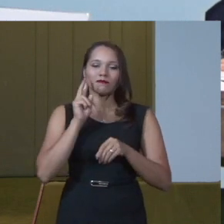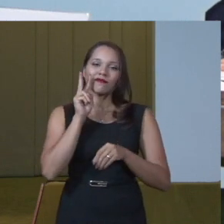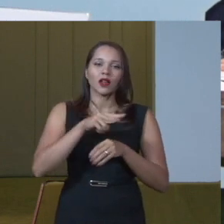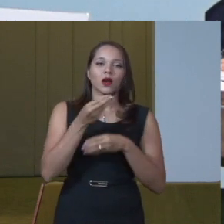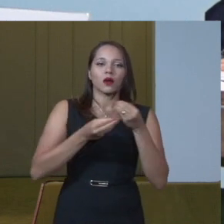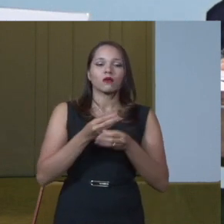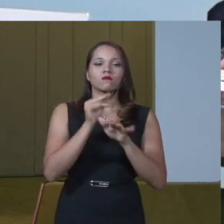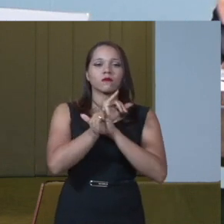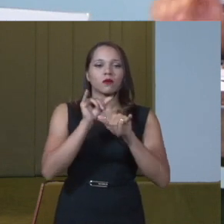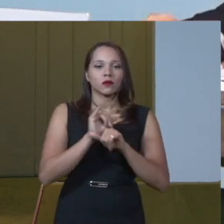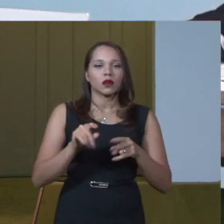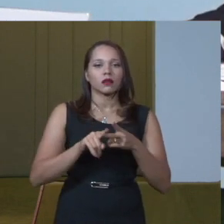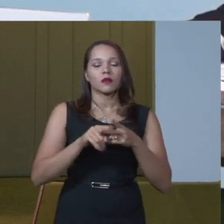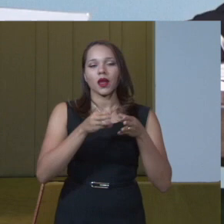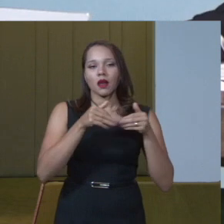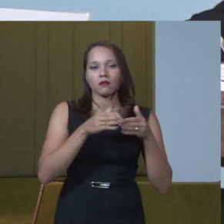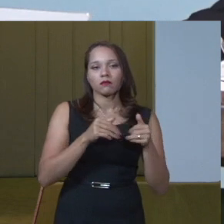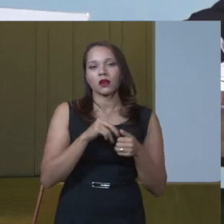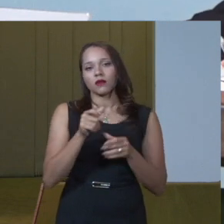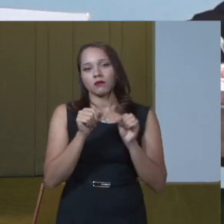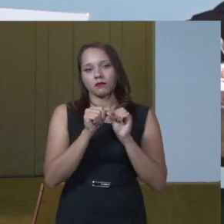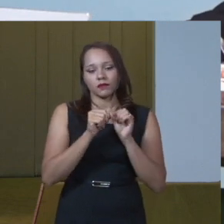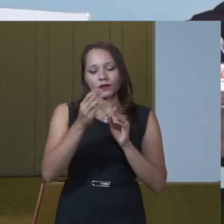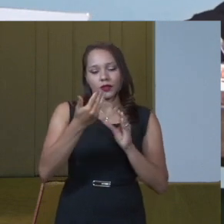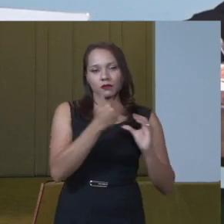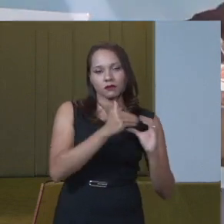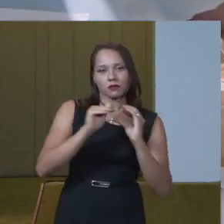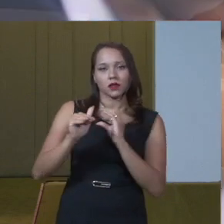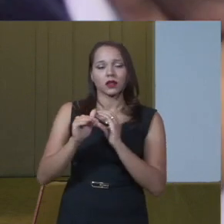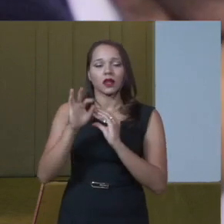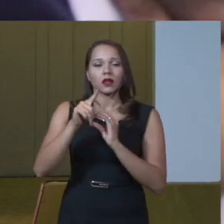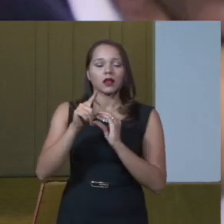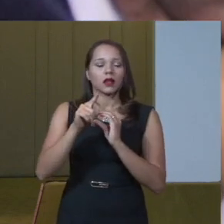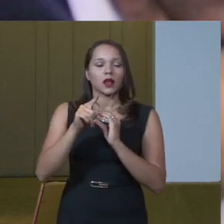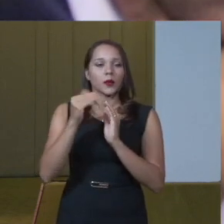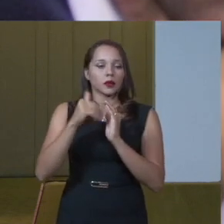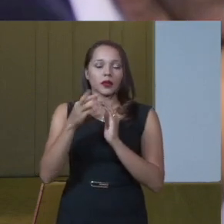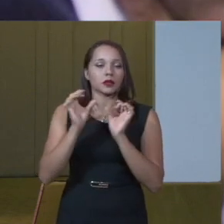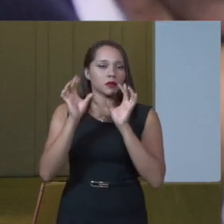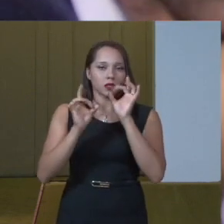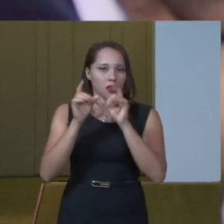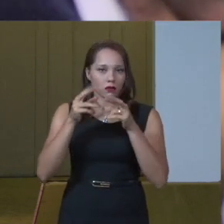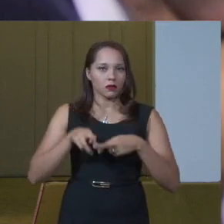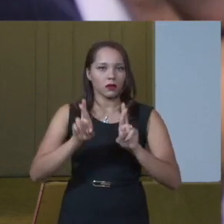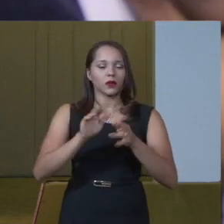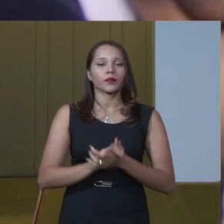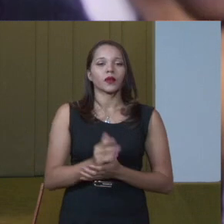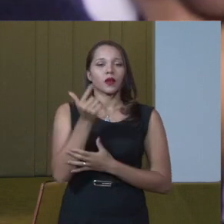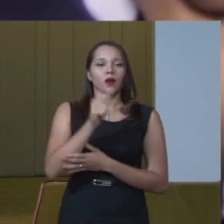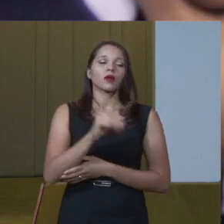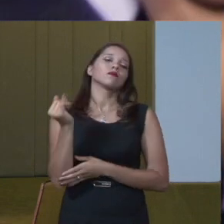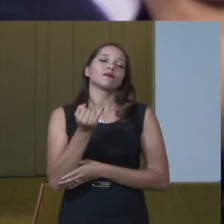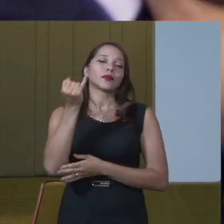dos comunicados e apelos que nos foram endereçados por procedimentos especiais das Nações Unidas. Outro avanço se dá